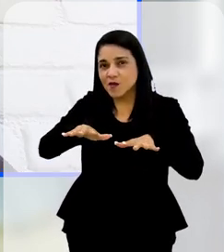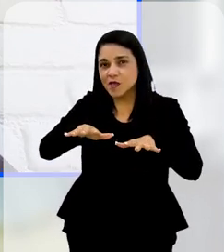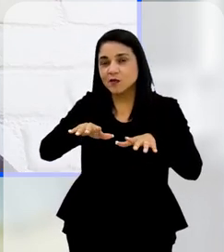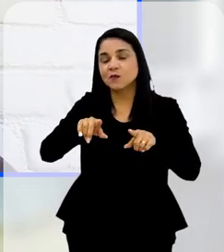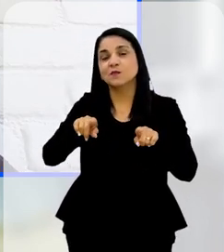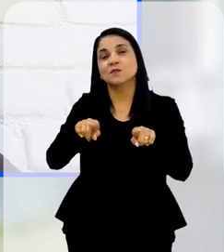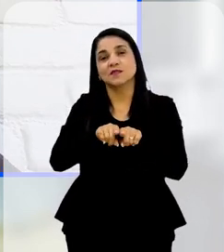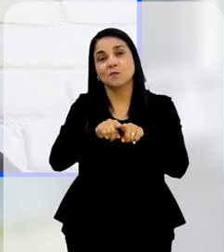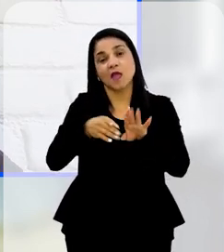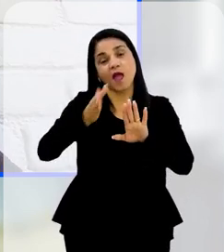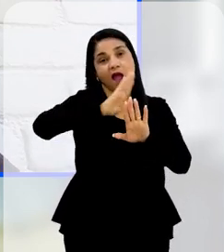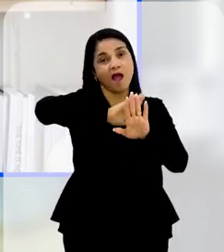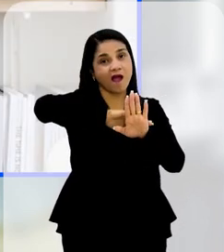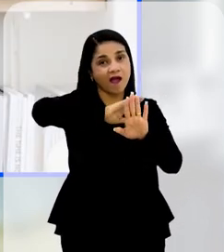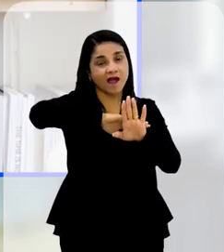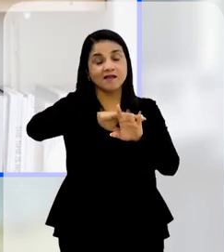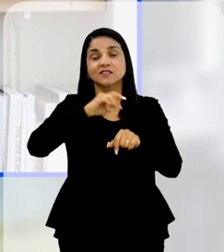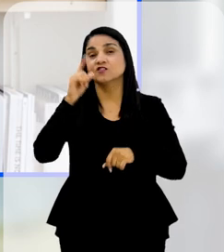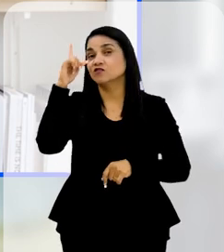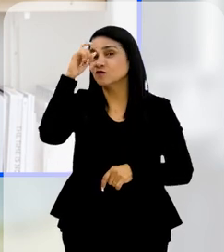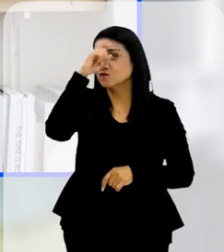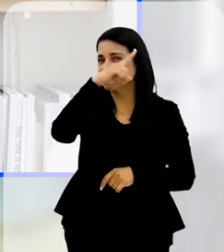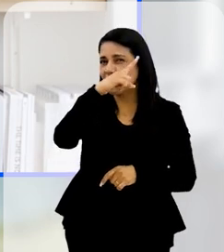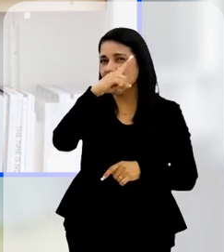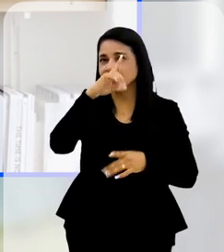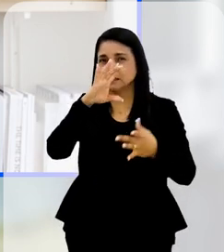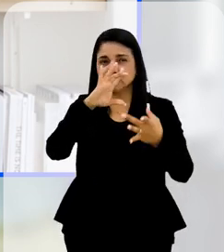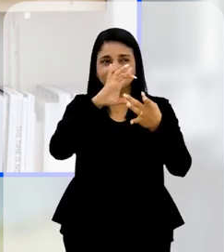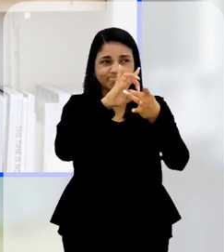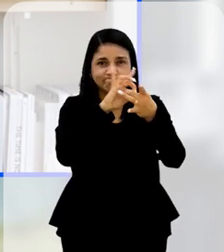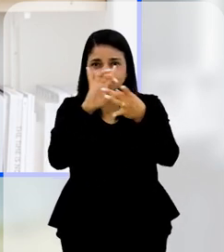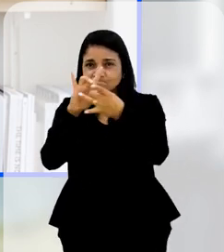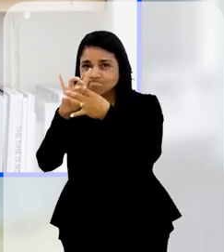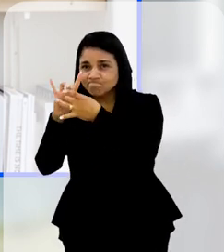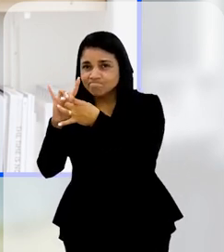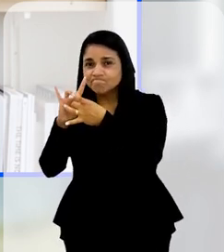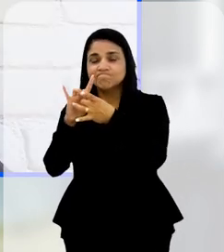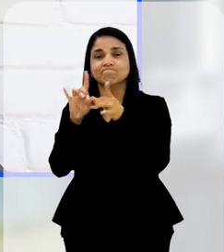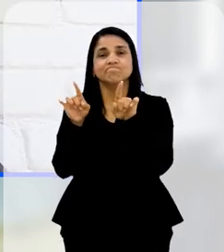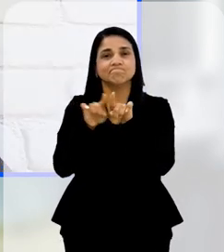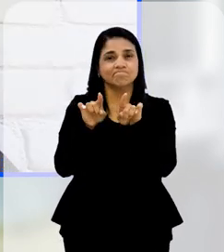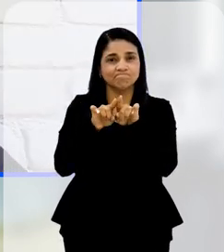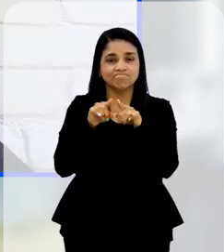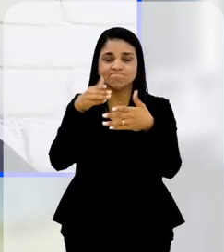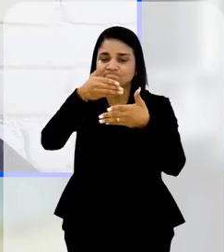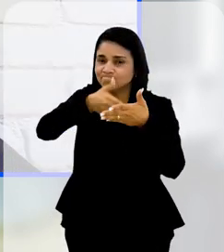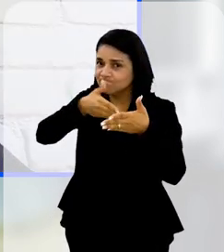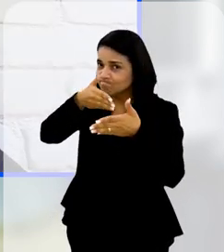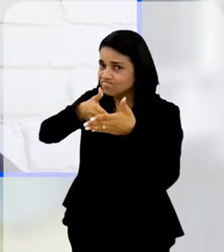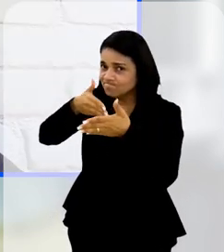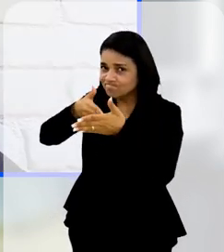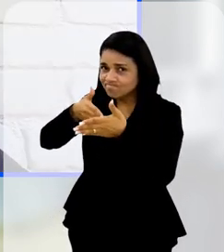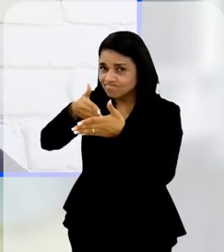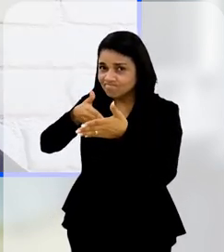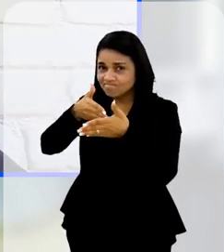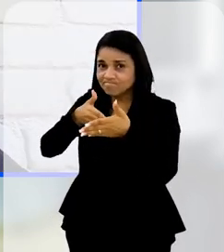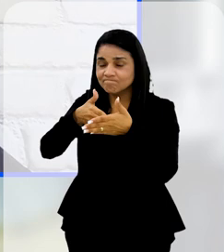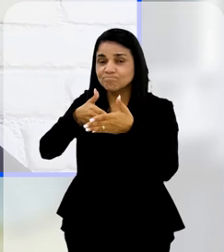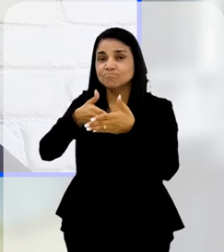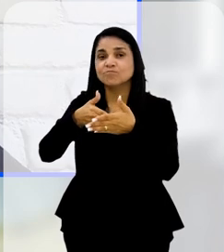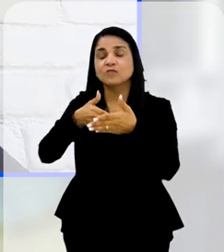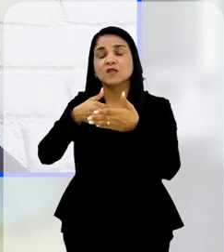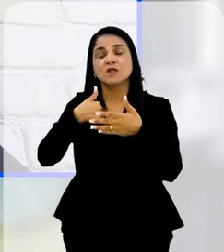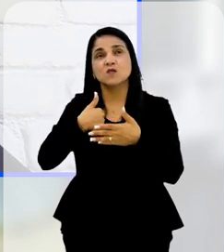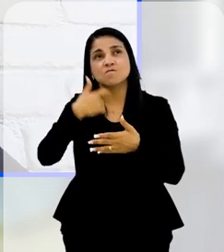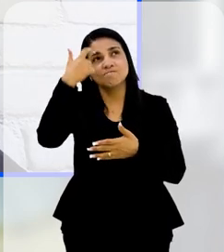suas conexões e seus impedimentos. Isso eu achava necessário contar isso, e aí